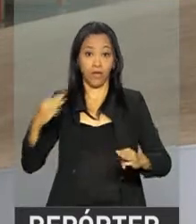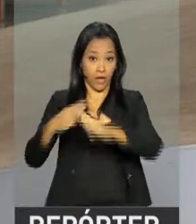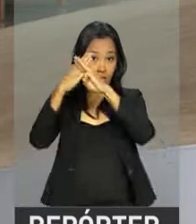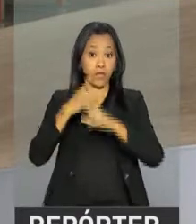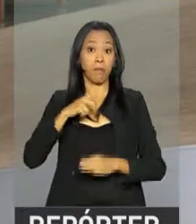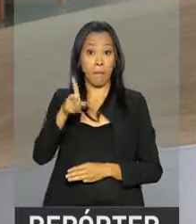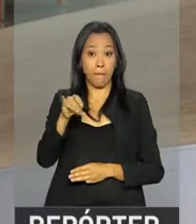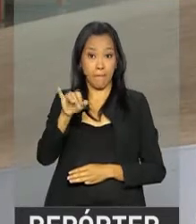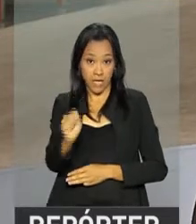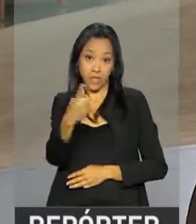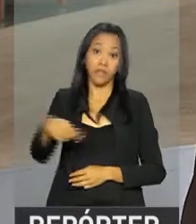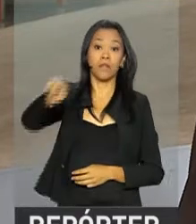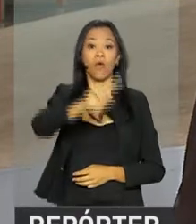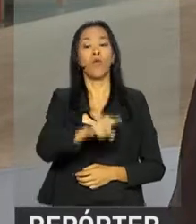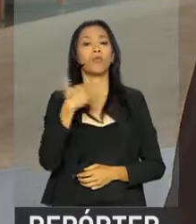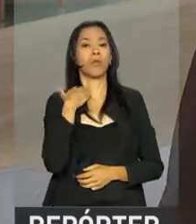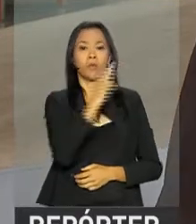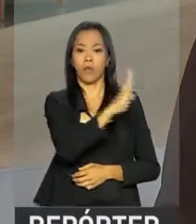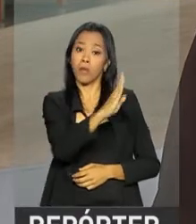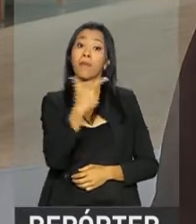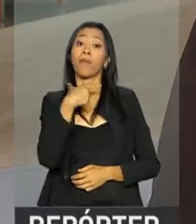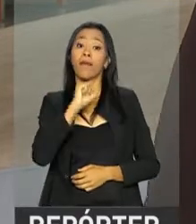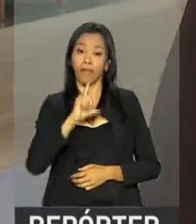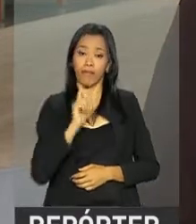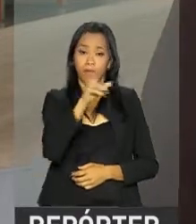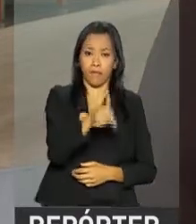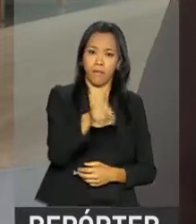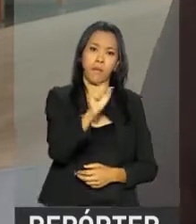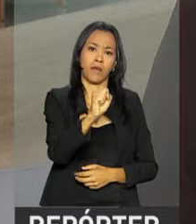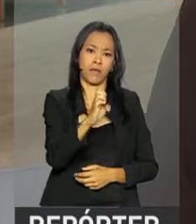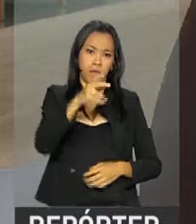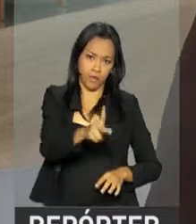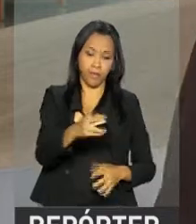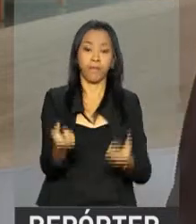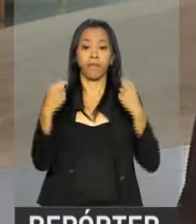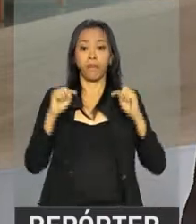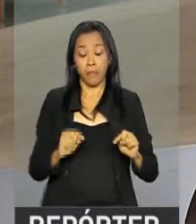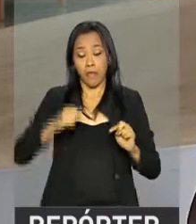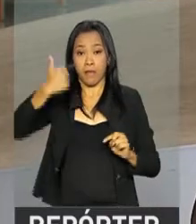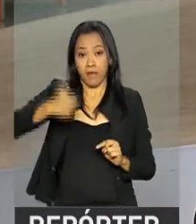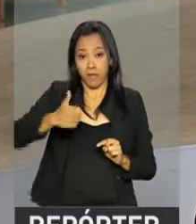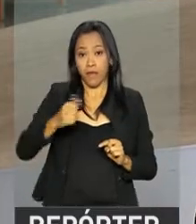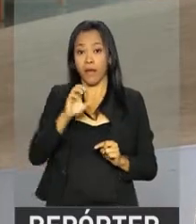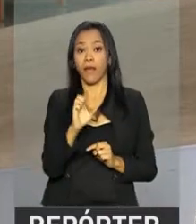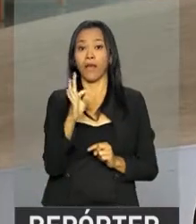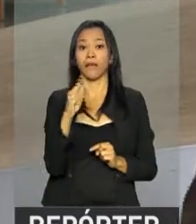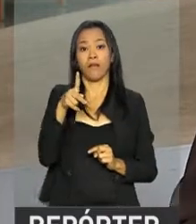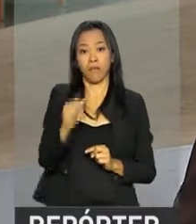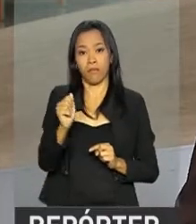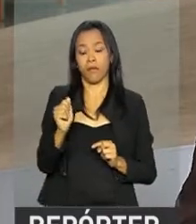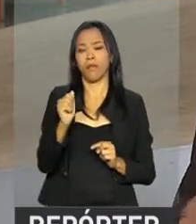PIS ou no Banco do Brasil para quem tem o PASEP. Na primeira etapa da liberação do PIS/PASEP, que